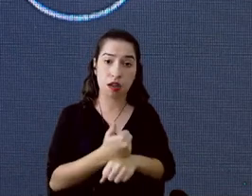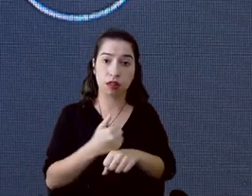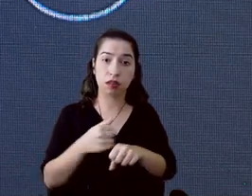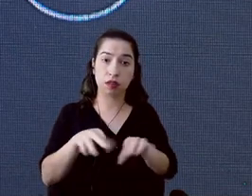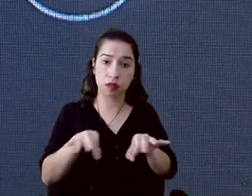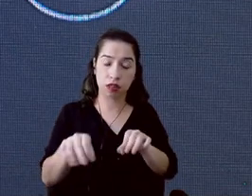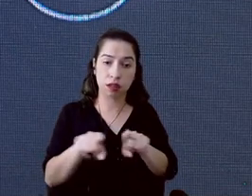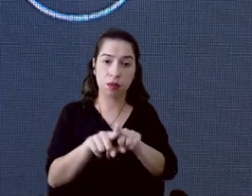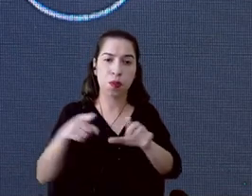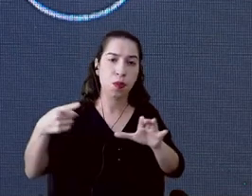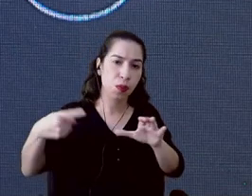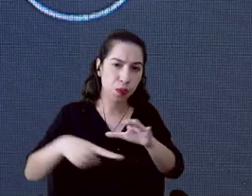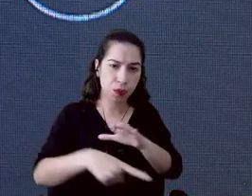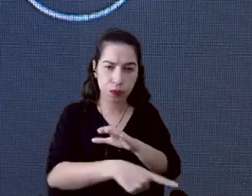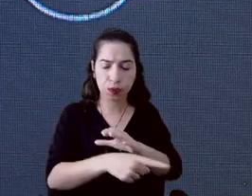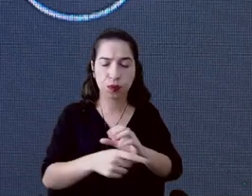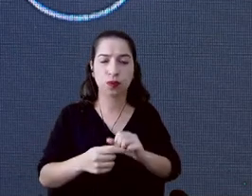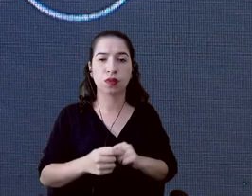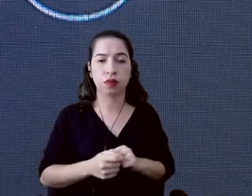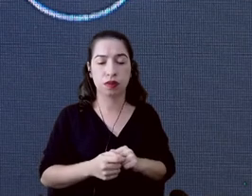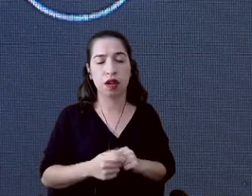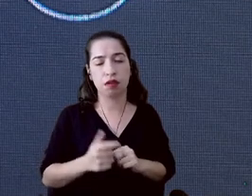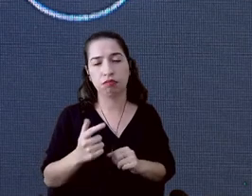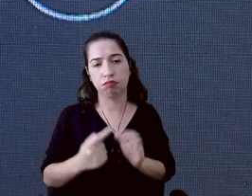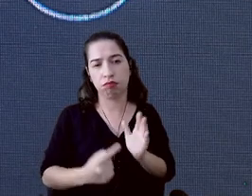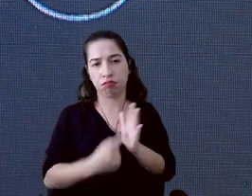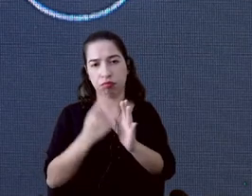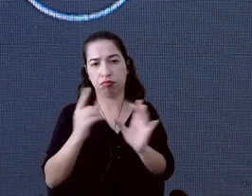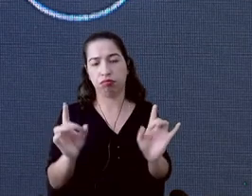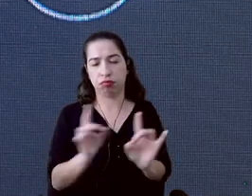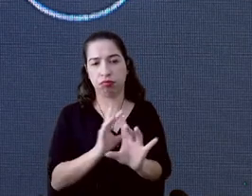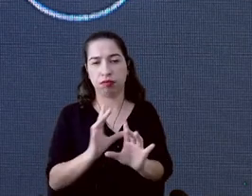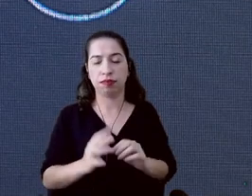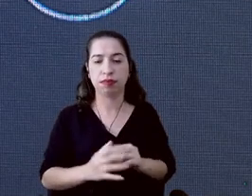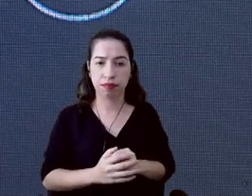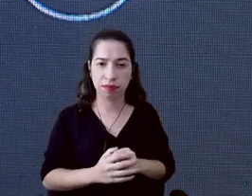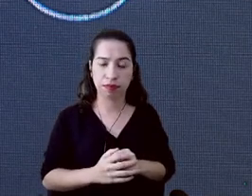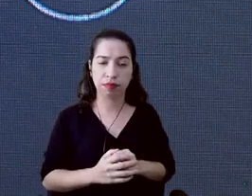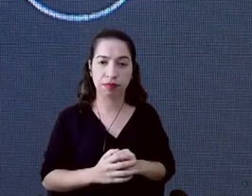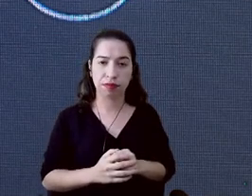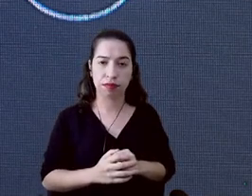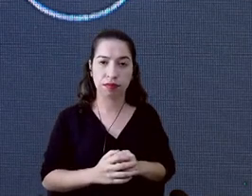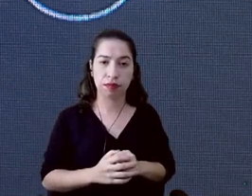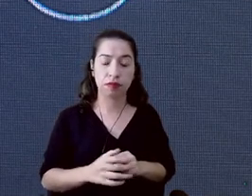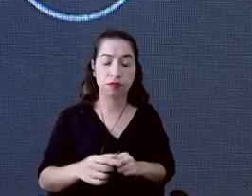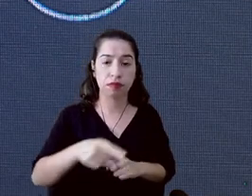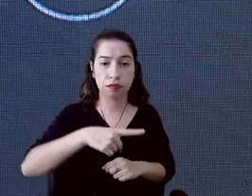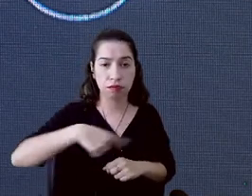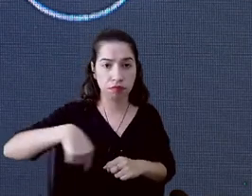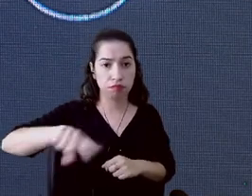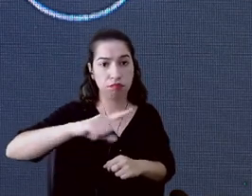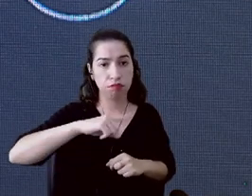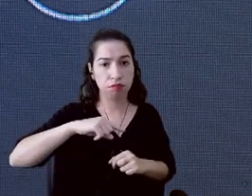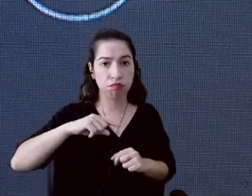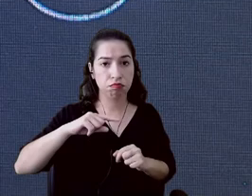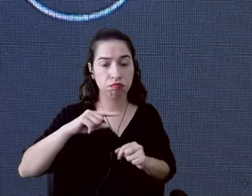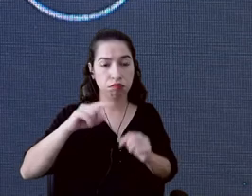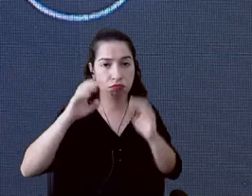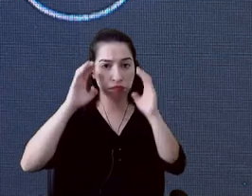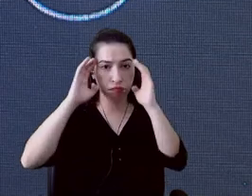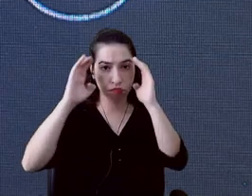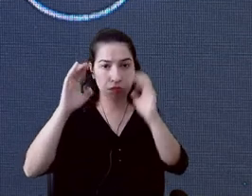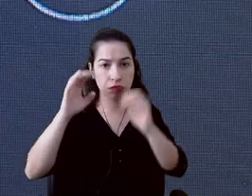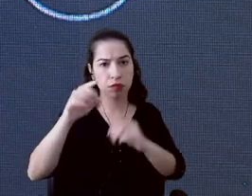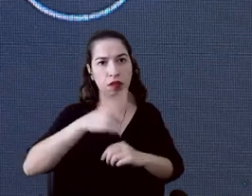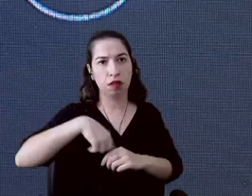para fazer uma vez só e a gente seguir o meio que não é ninguém para Reinventar